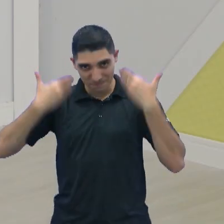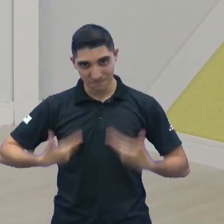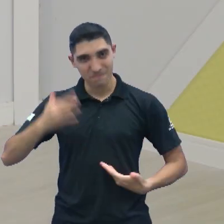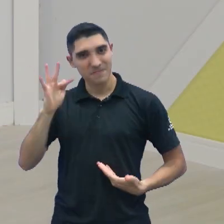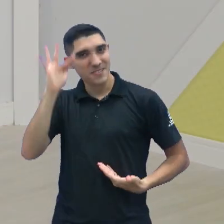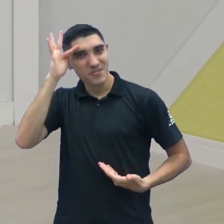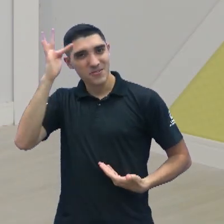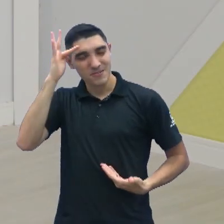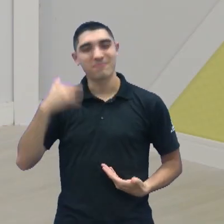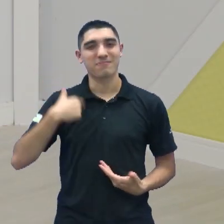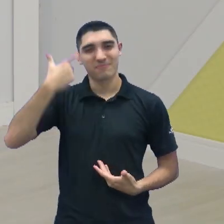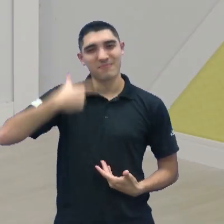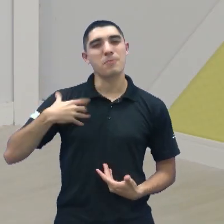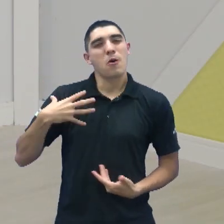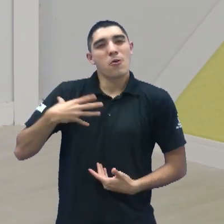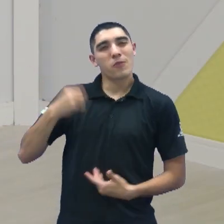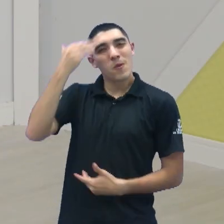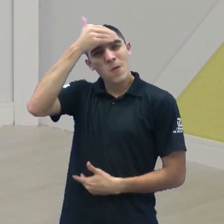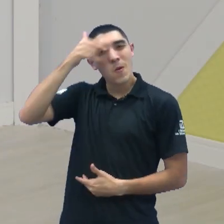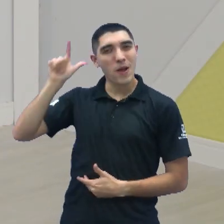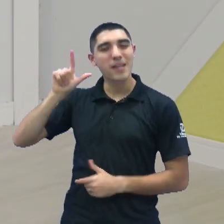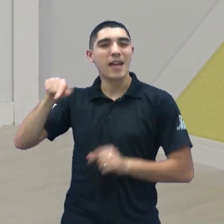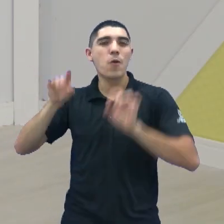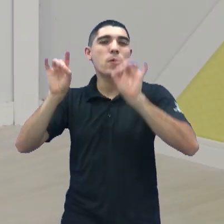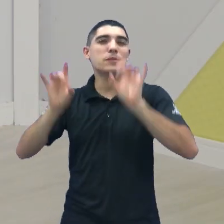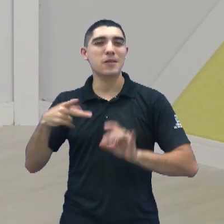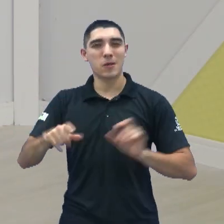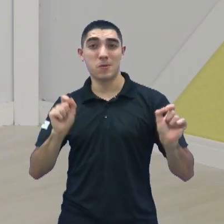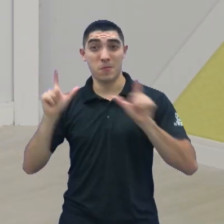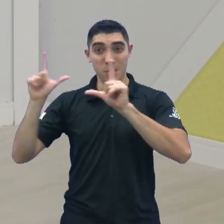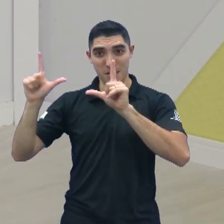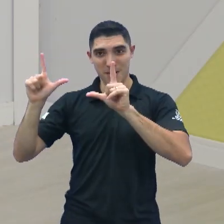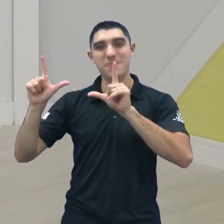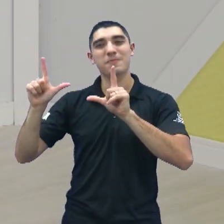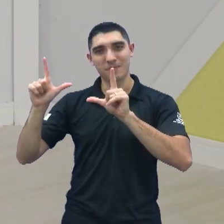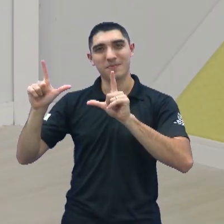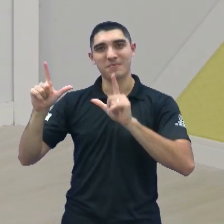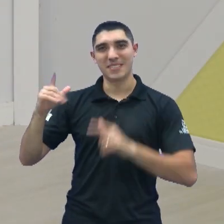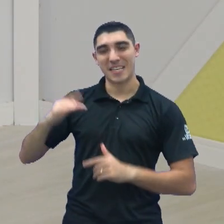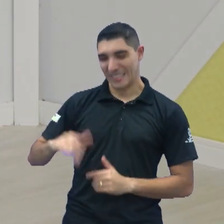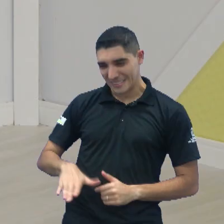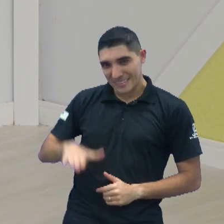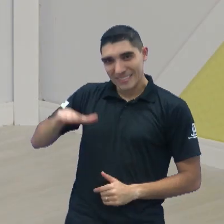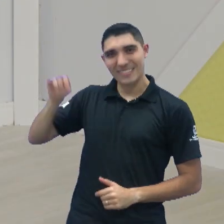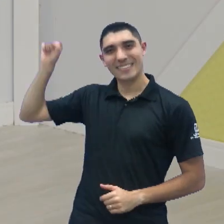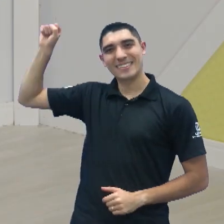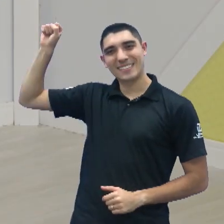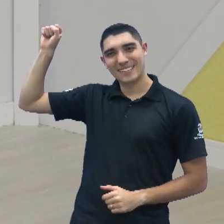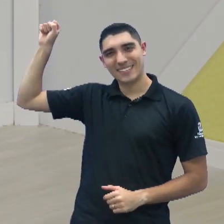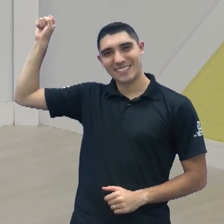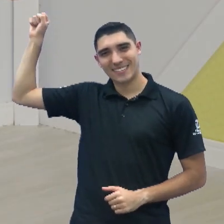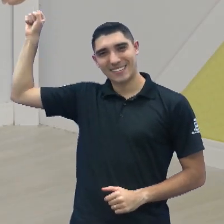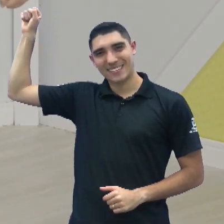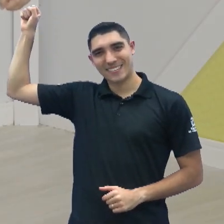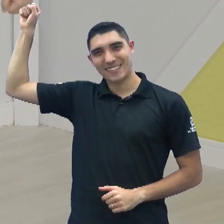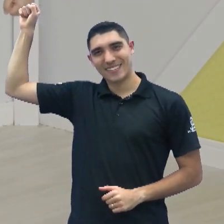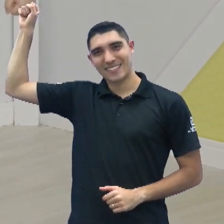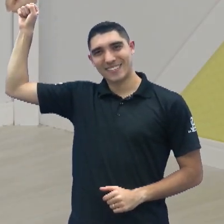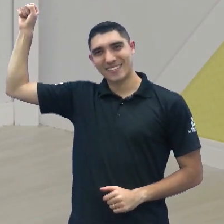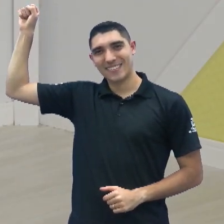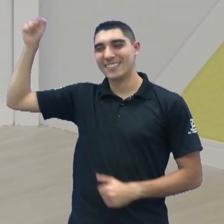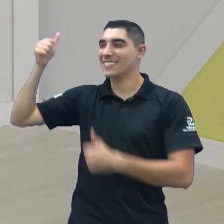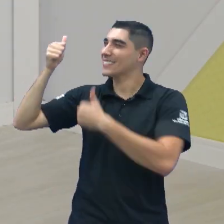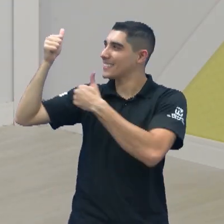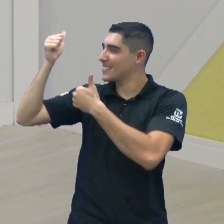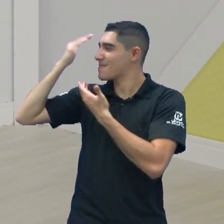Luiz Fernando, o papai do Lorenzo, que é o mascotinho do nosso Hora do Esporte, só crescendo o Lorenzo, hein? Luizão, seja sempre muito bem-vindo.